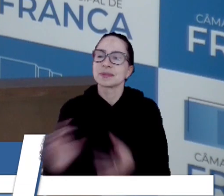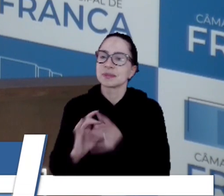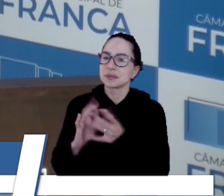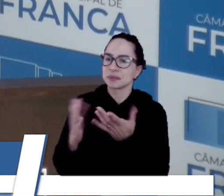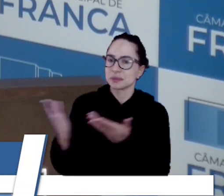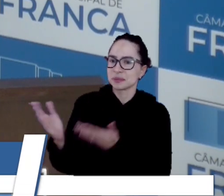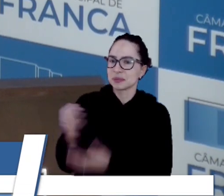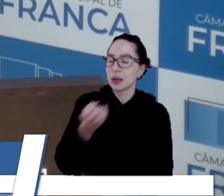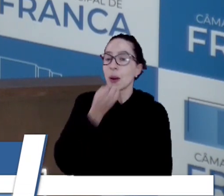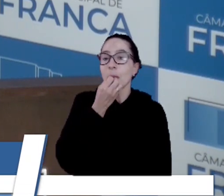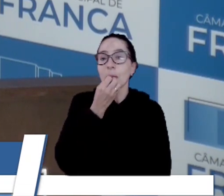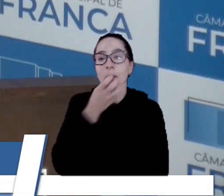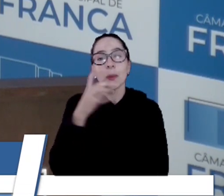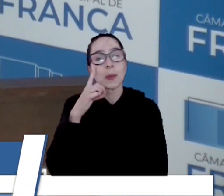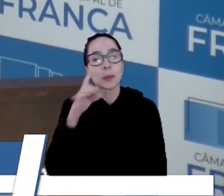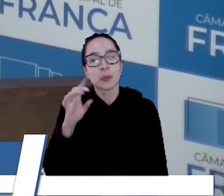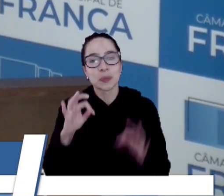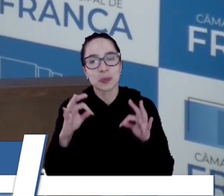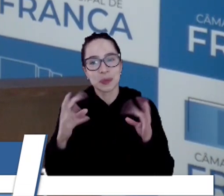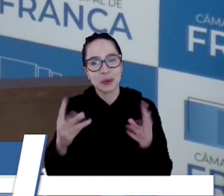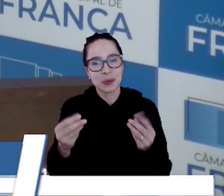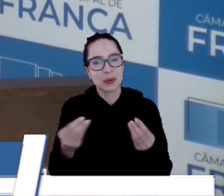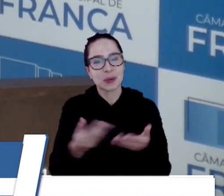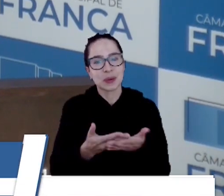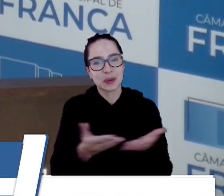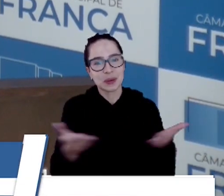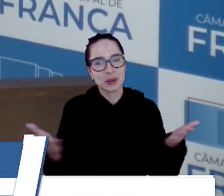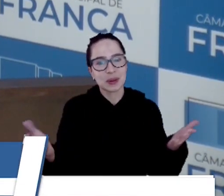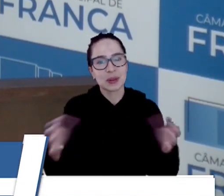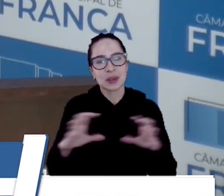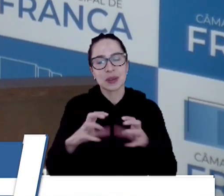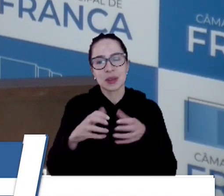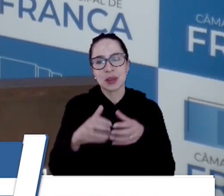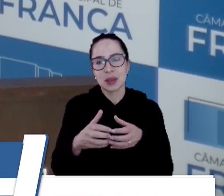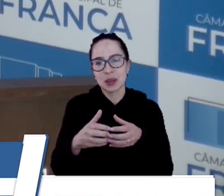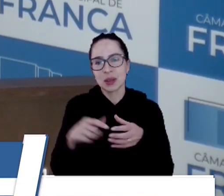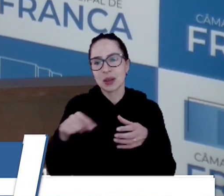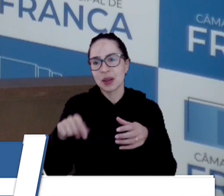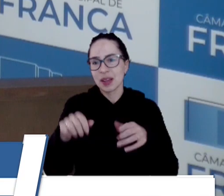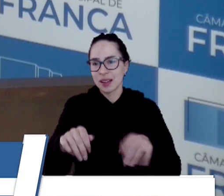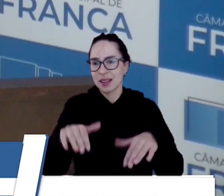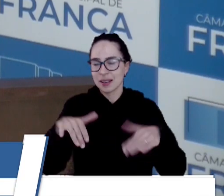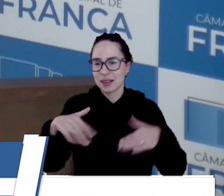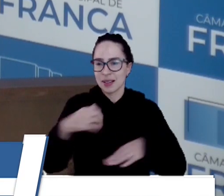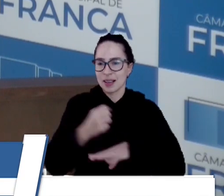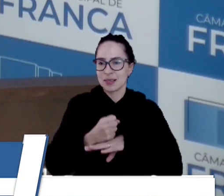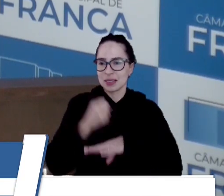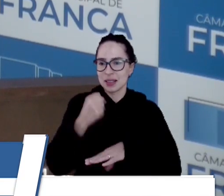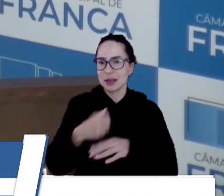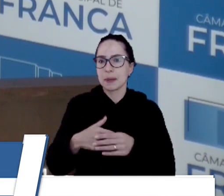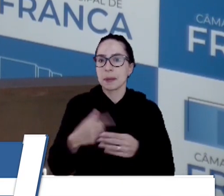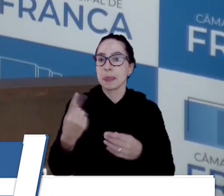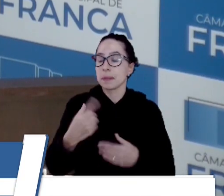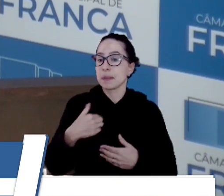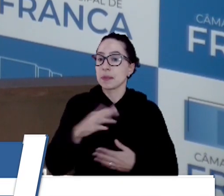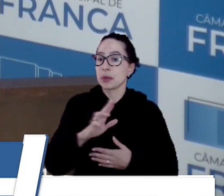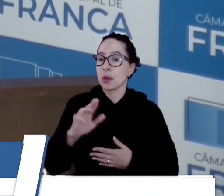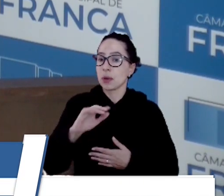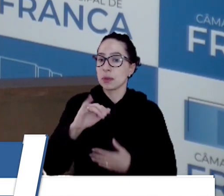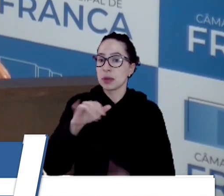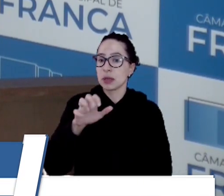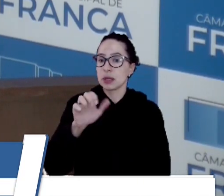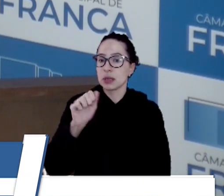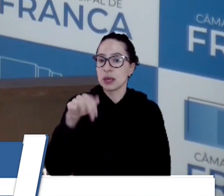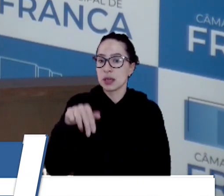Bom dia a todos, excelentíssimos senhores, membros do Parlamento da Município de Franca. Primeiramente, quero dizer, meu nome é Jean Rodrigo Campos